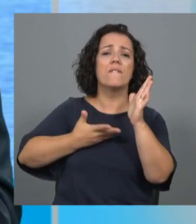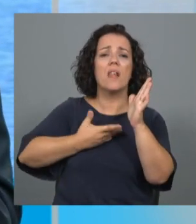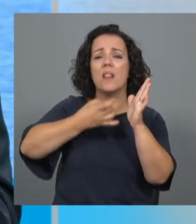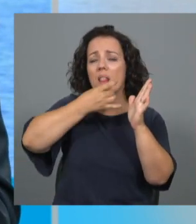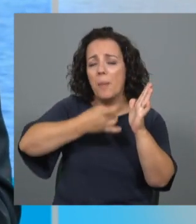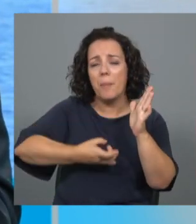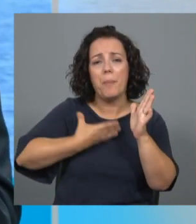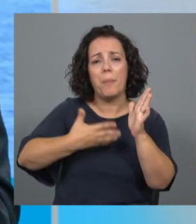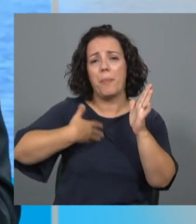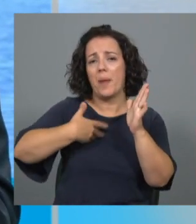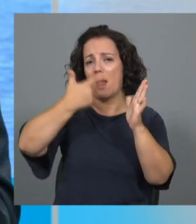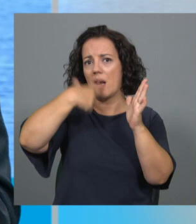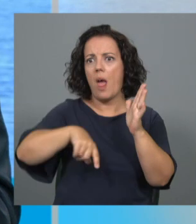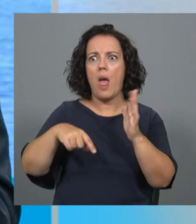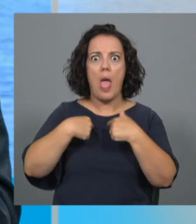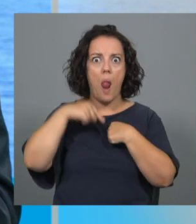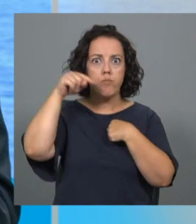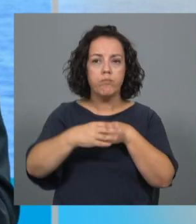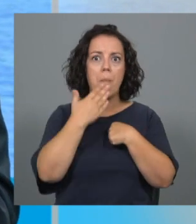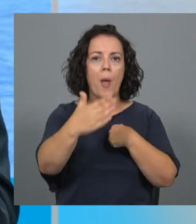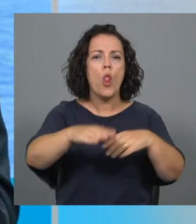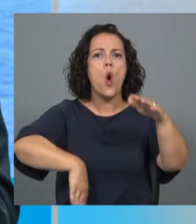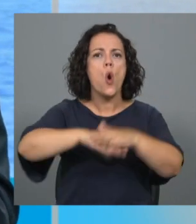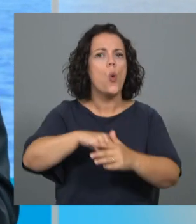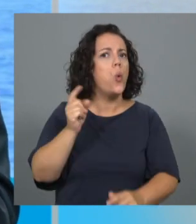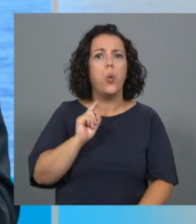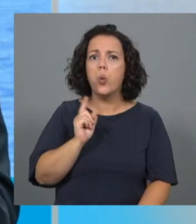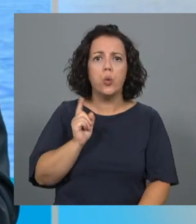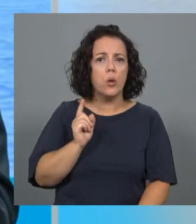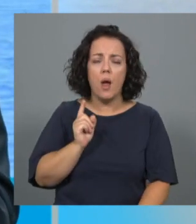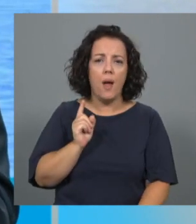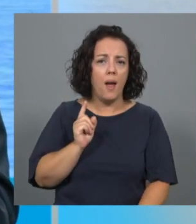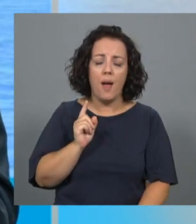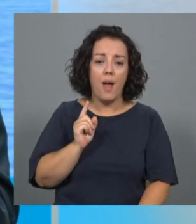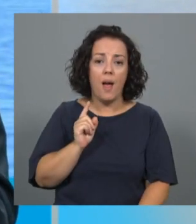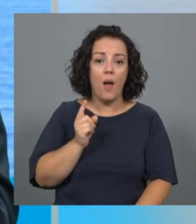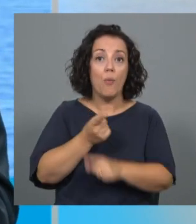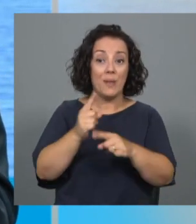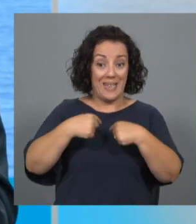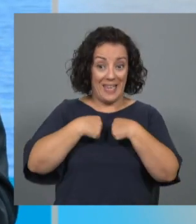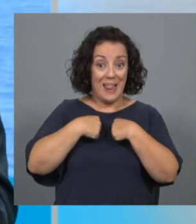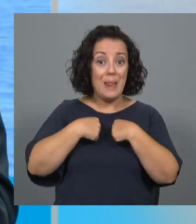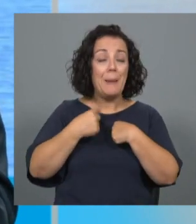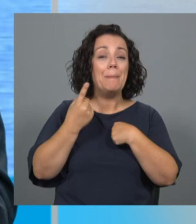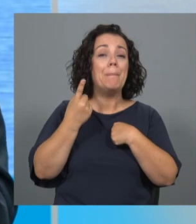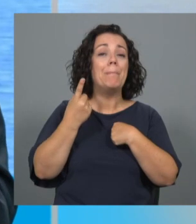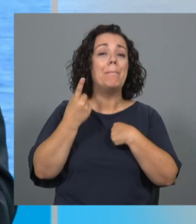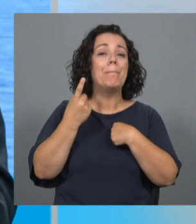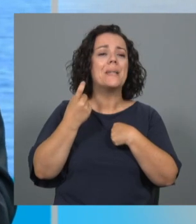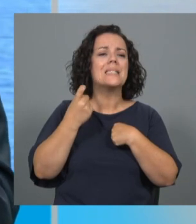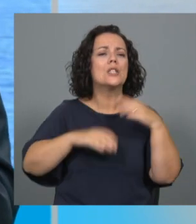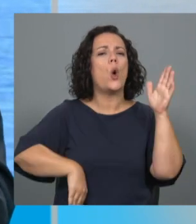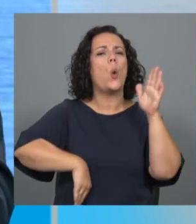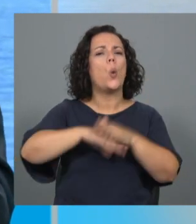pede imediatamente para ser curado, porque, efetivamente, ele precisa muito mais do que ser curado